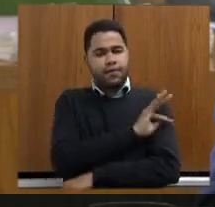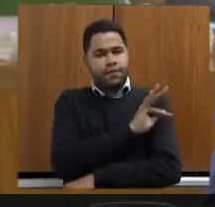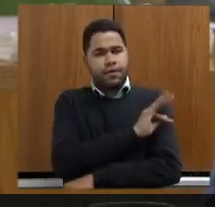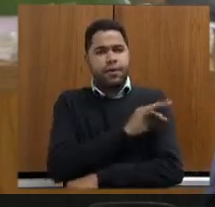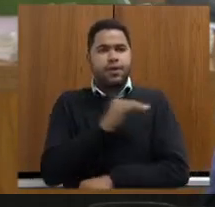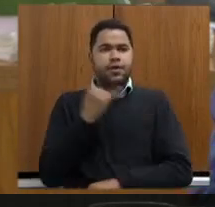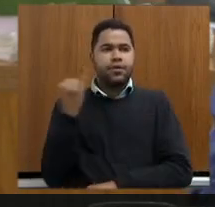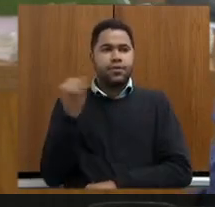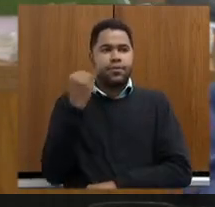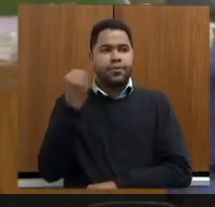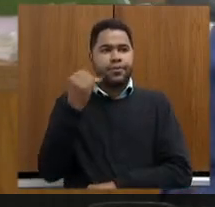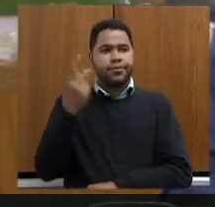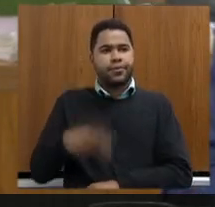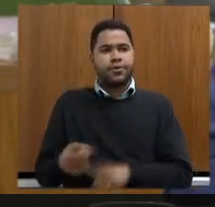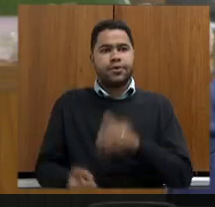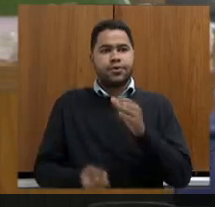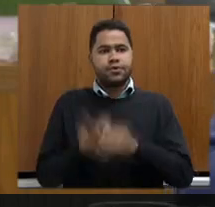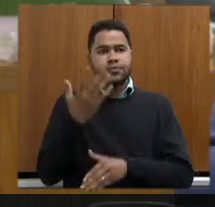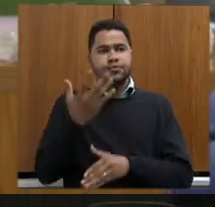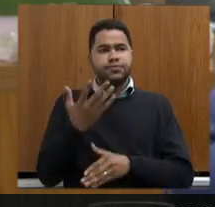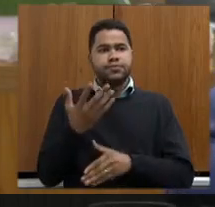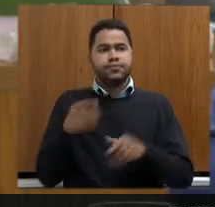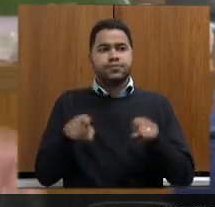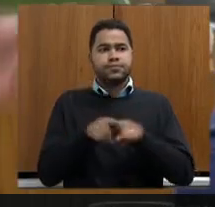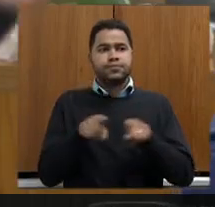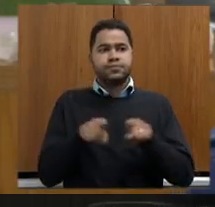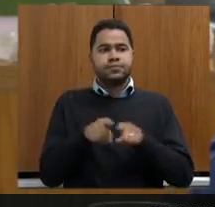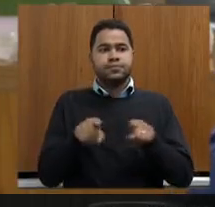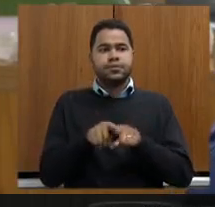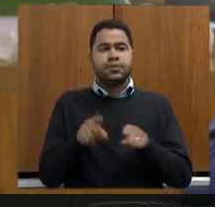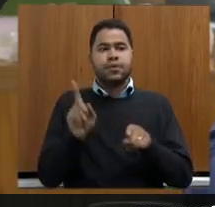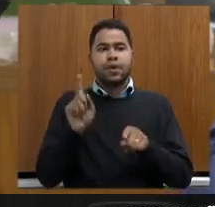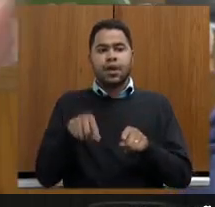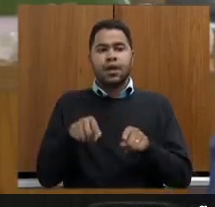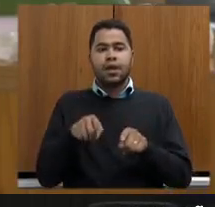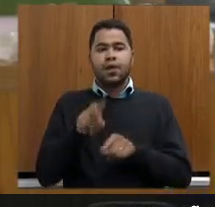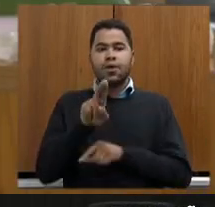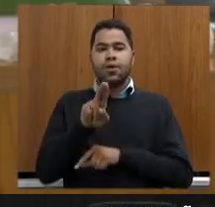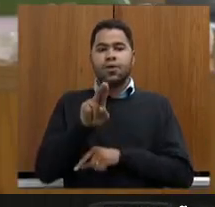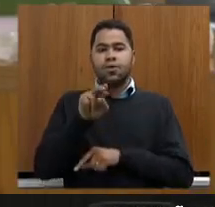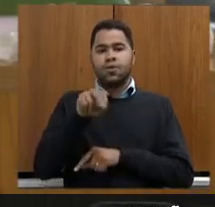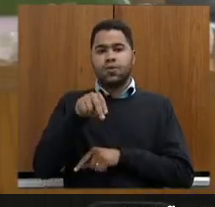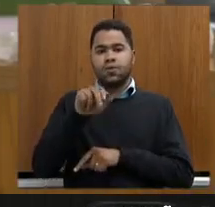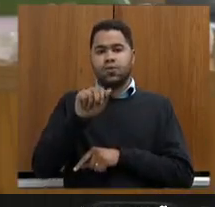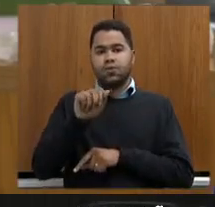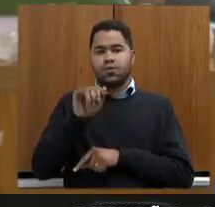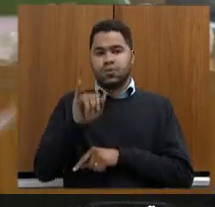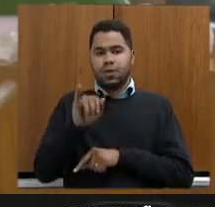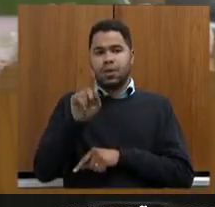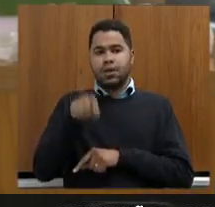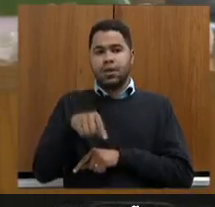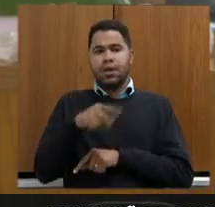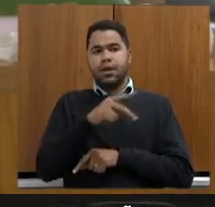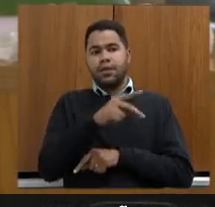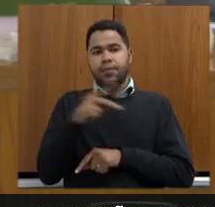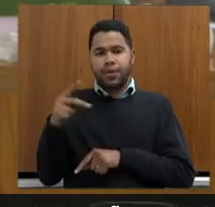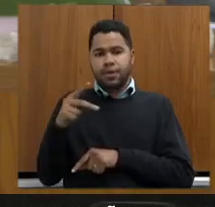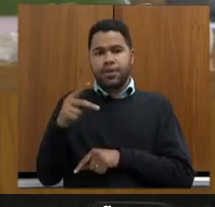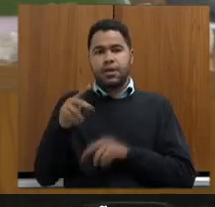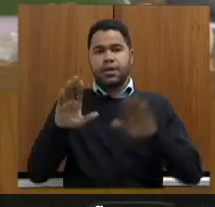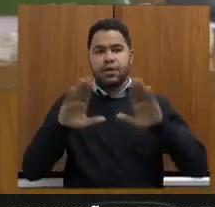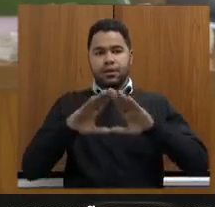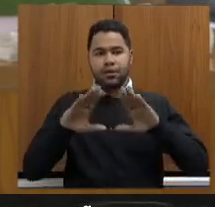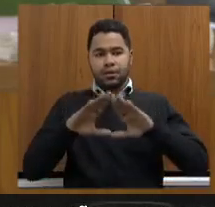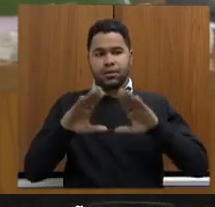importantíssimo que Assembleia criou e que eu até virgem tô levando através da unale estive lá na na presidência da Assembleia